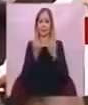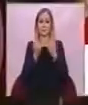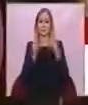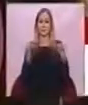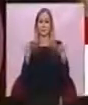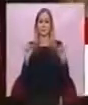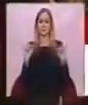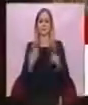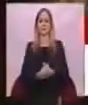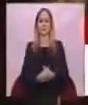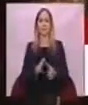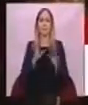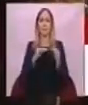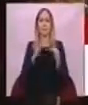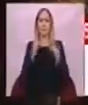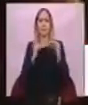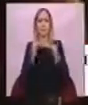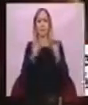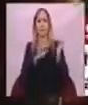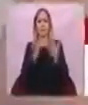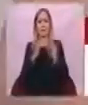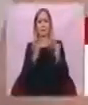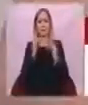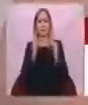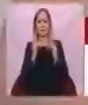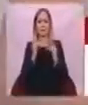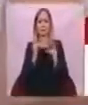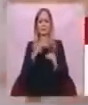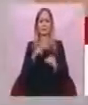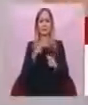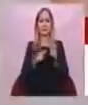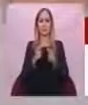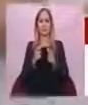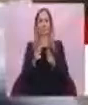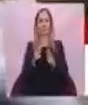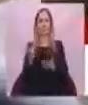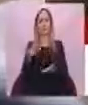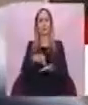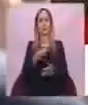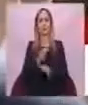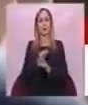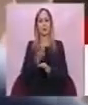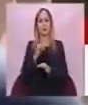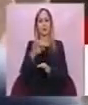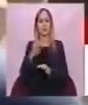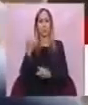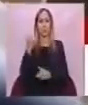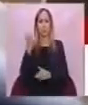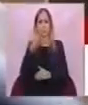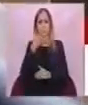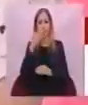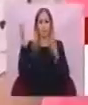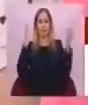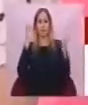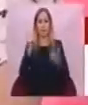sempre. Com mais ou menos afinação, centenas de pessoas marcaram presença na festa da SIC, que pelo segundo dia animou a Praça dos Leões